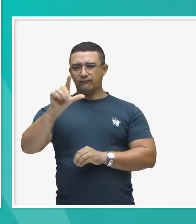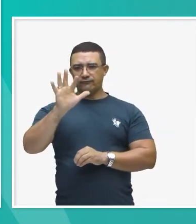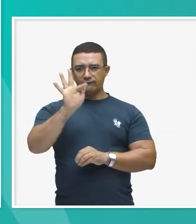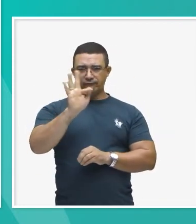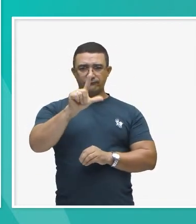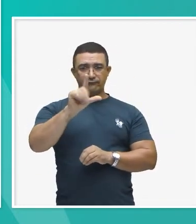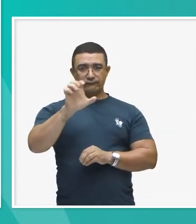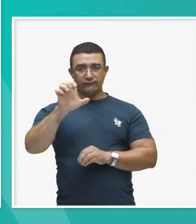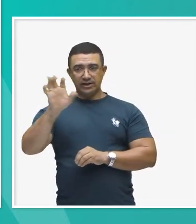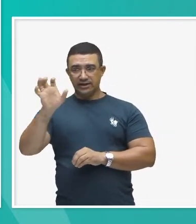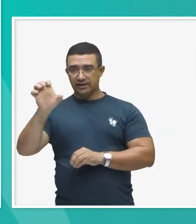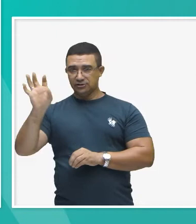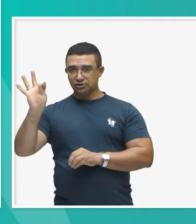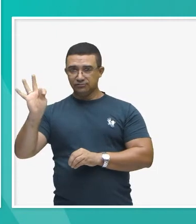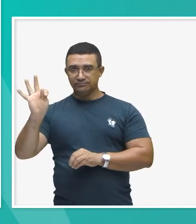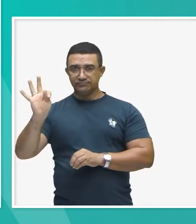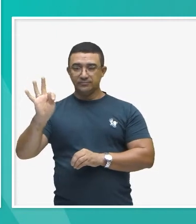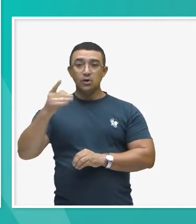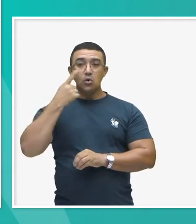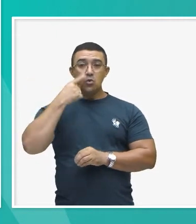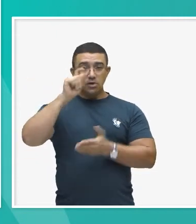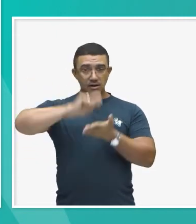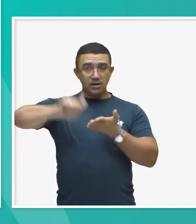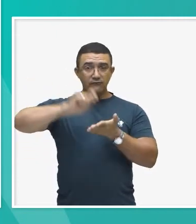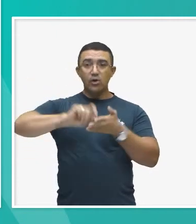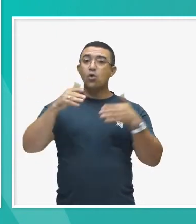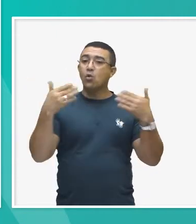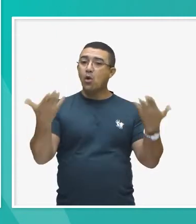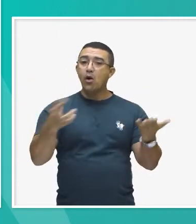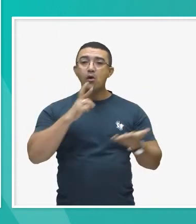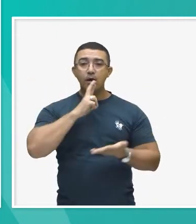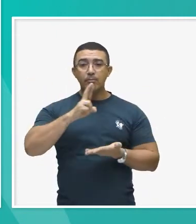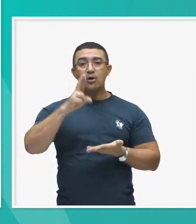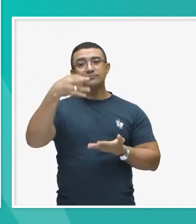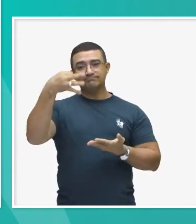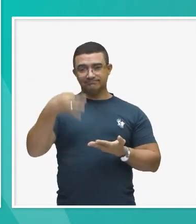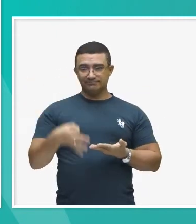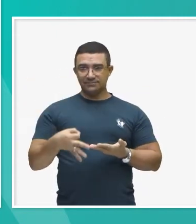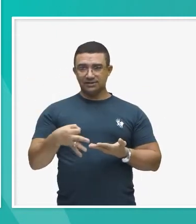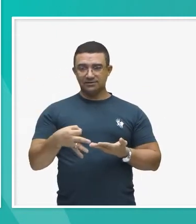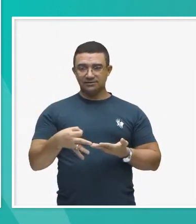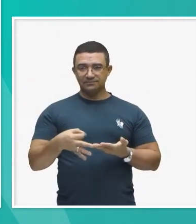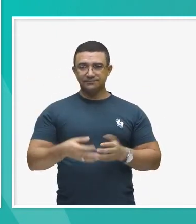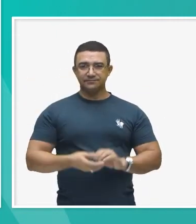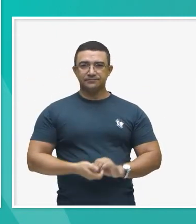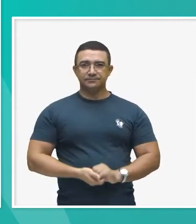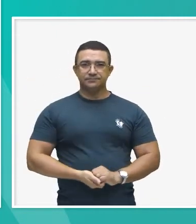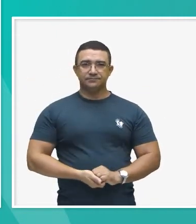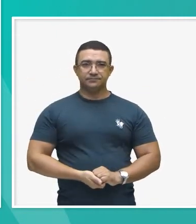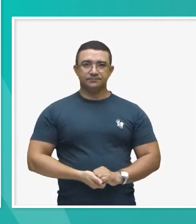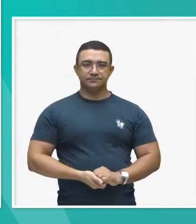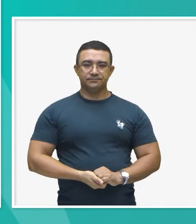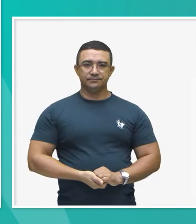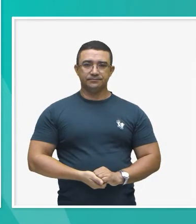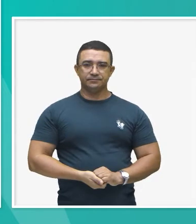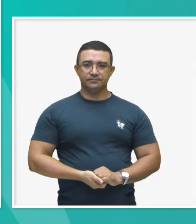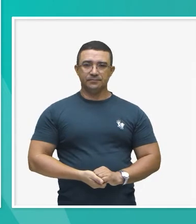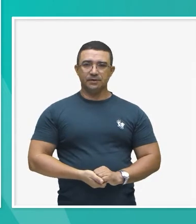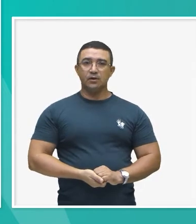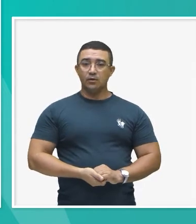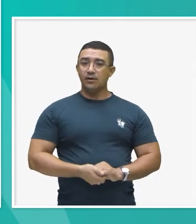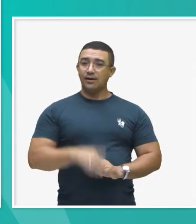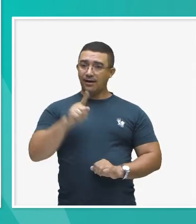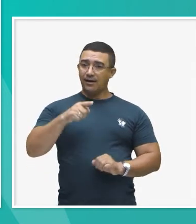vocês. Vamos, então, escrever quais são as respostas corretas, né, do Practicing Vocabulary, que trabalha esse